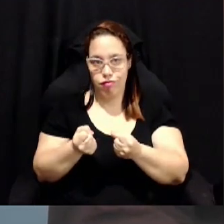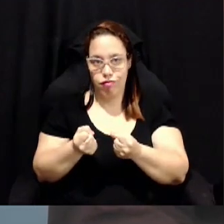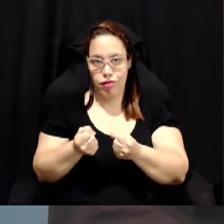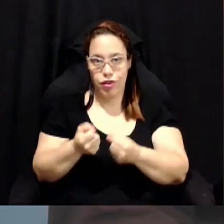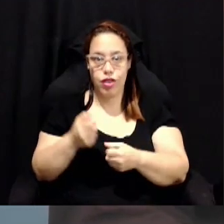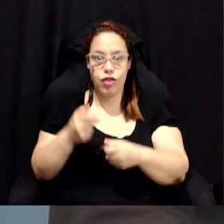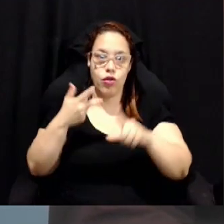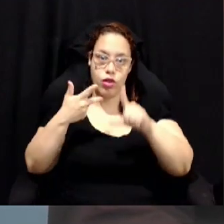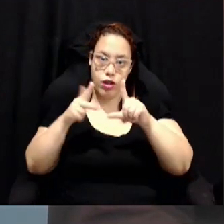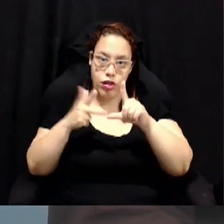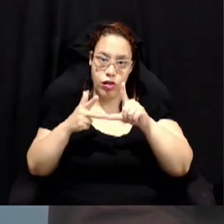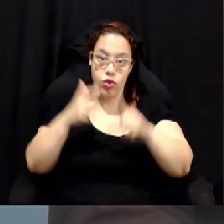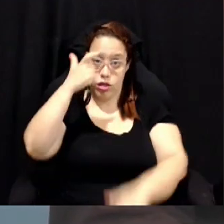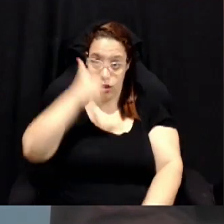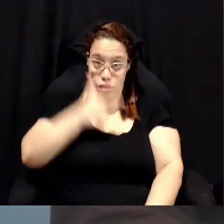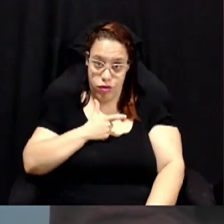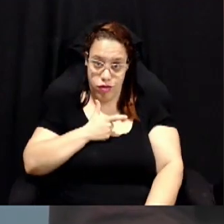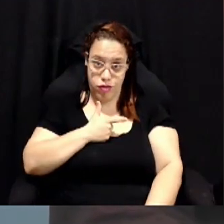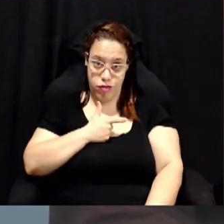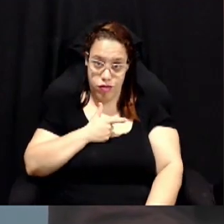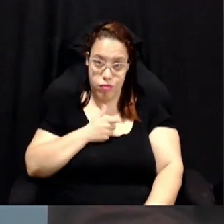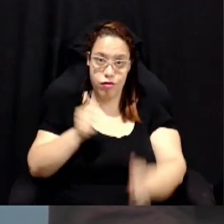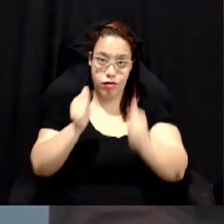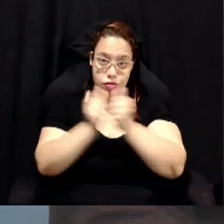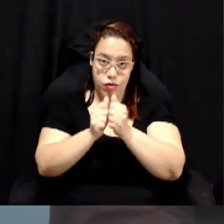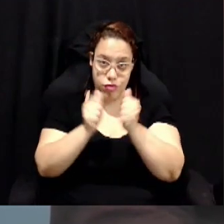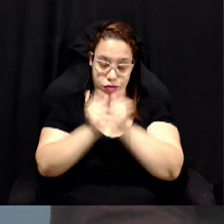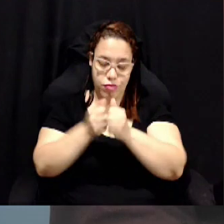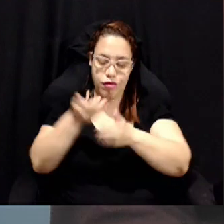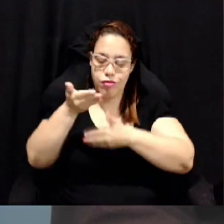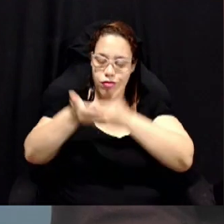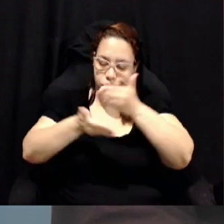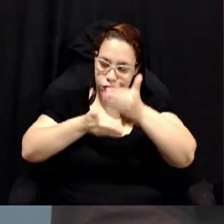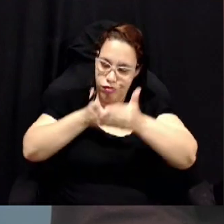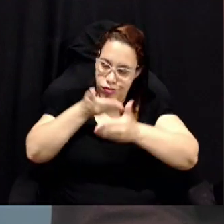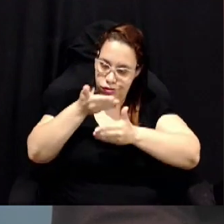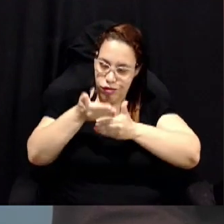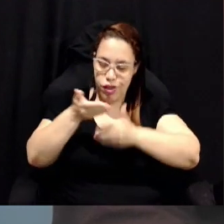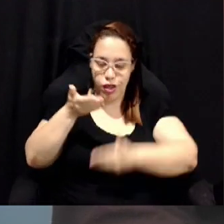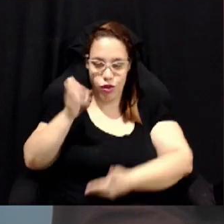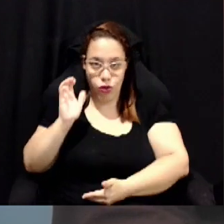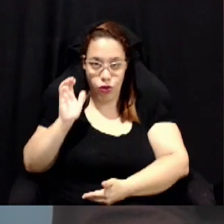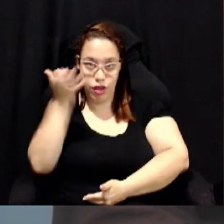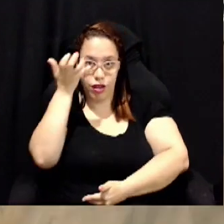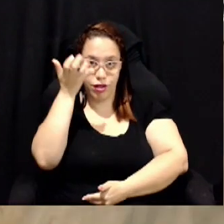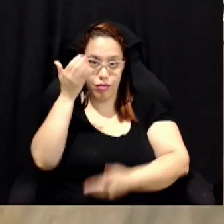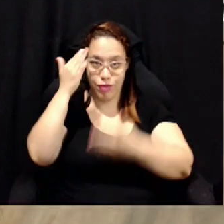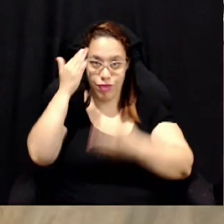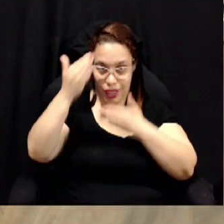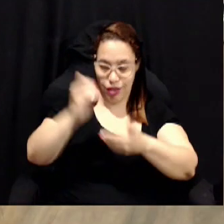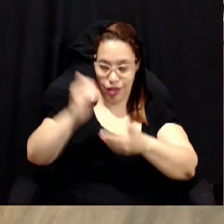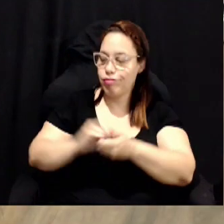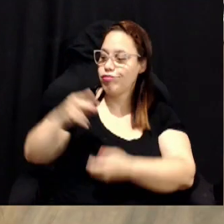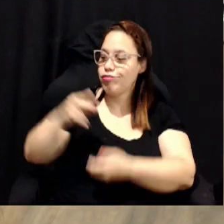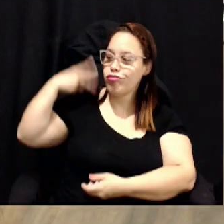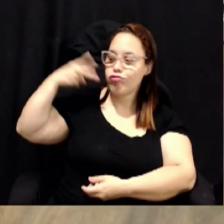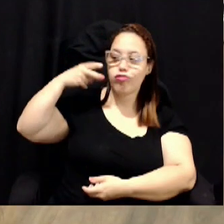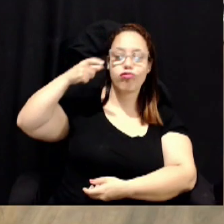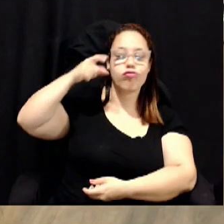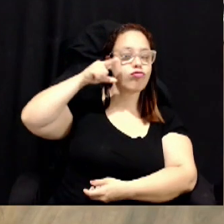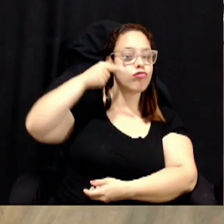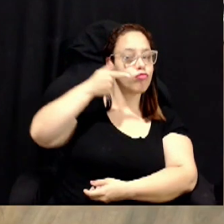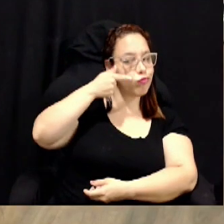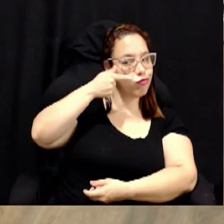da minha pessoa, a gente vai estar tentando contribuir para que isso aconteça. Obrigado. Vereador Guilherme Teixeira, também quero